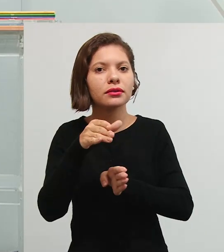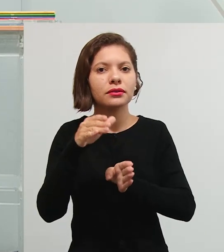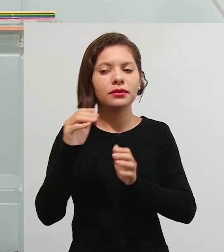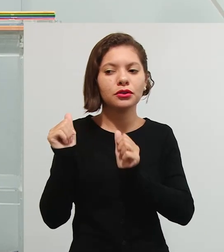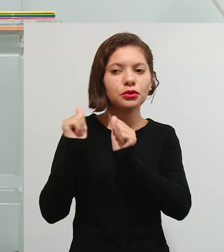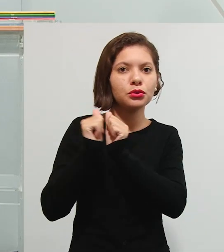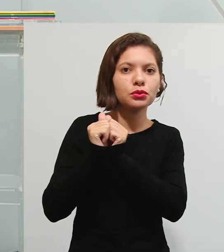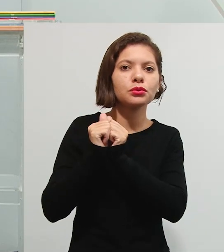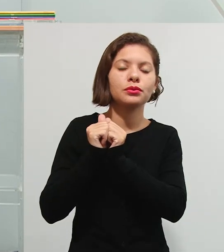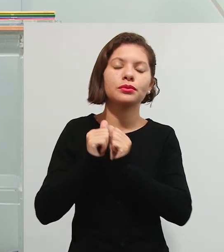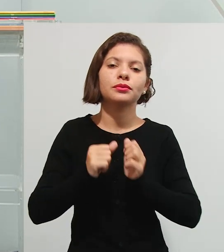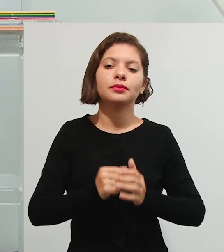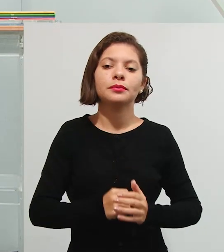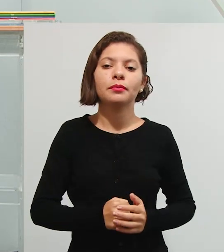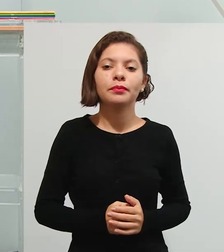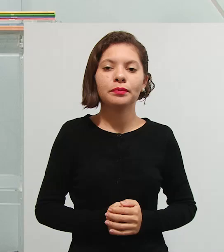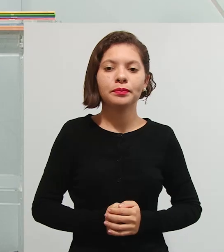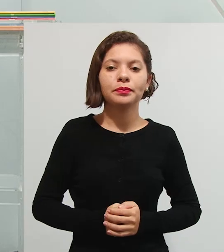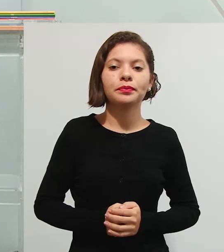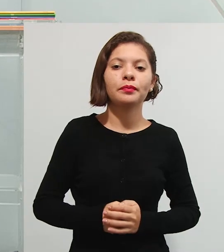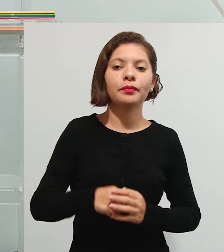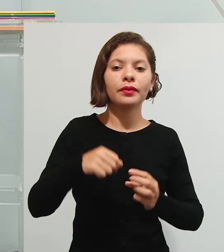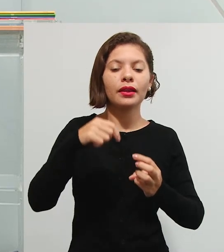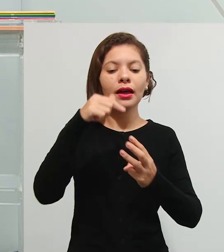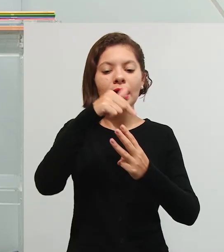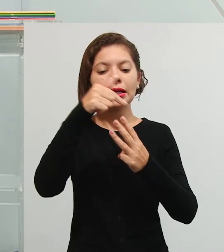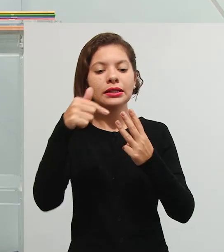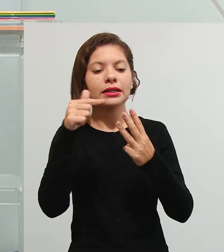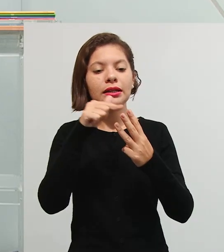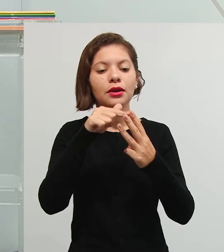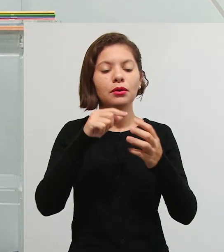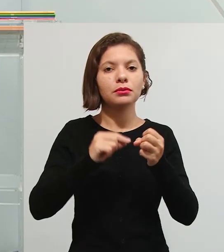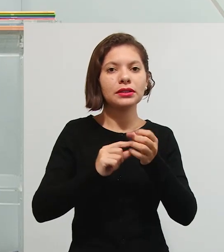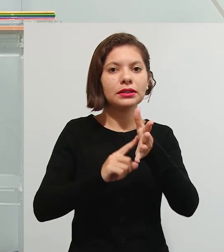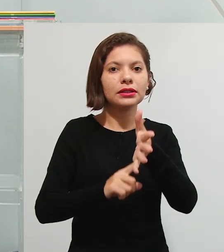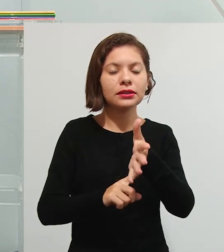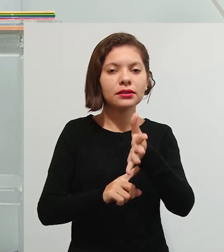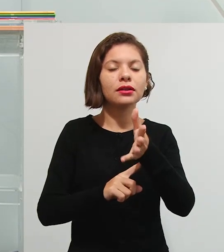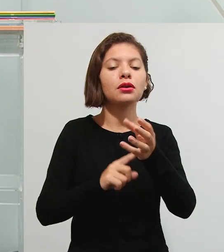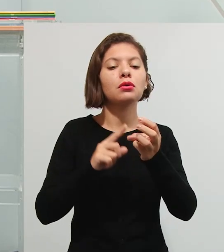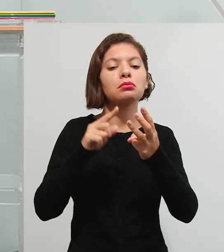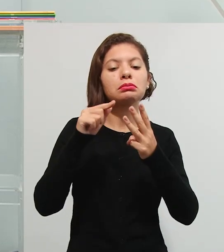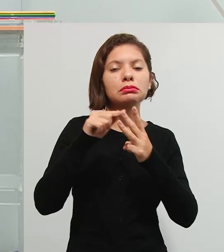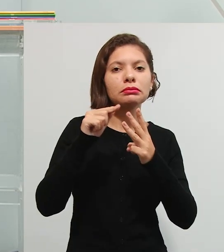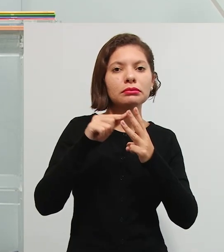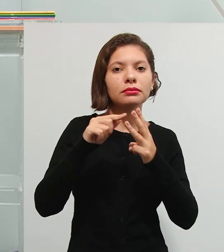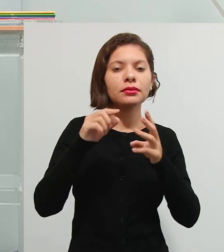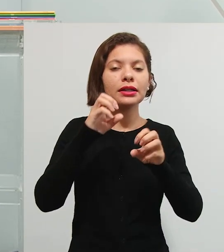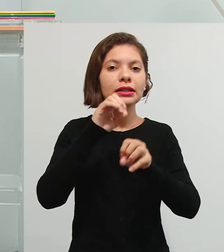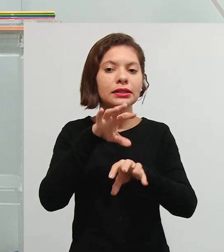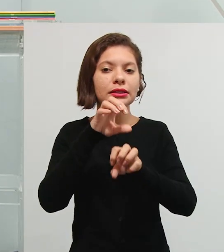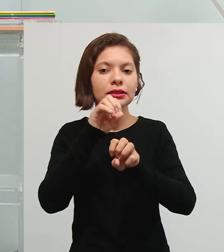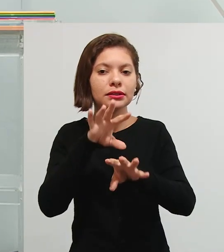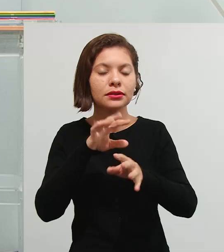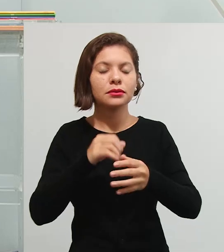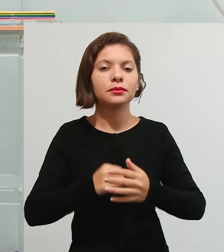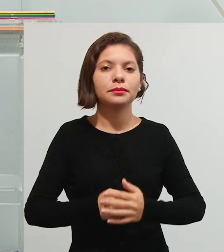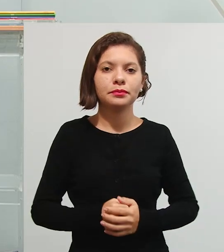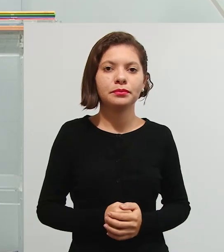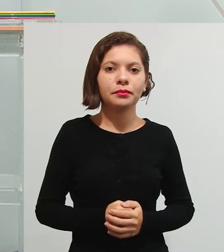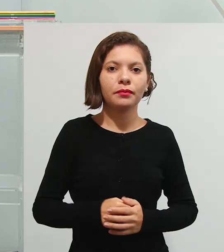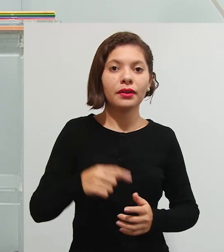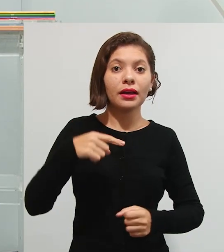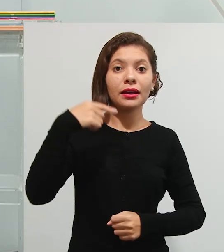a de pesquisa, a de extensão e a de ensino, que vão gerar os produtos de